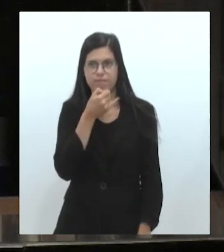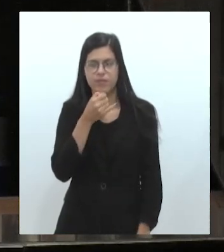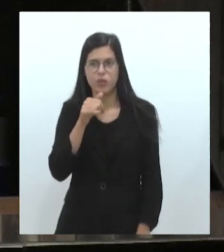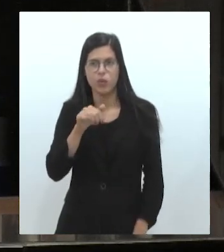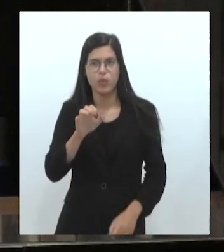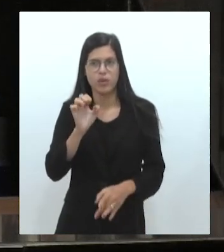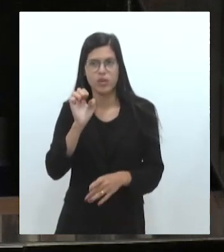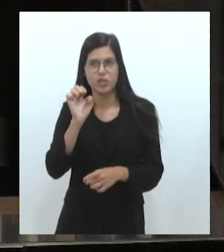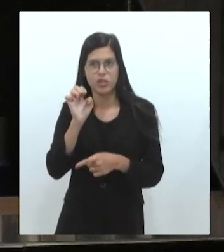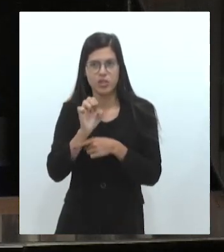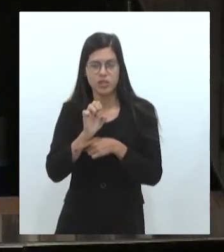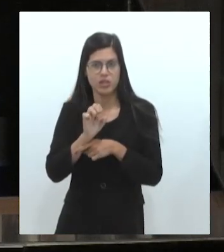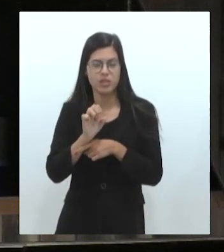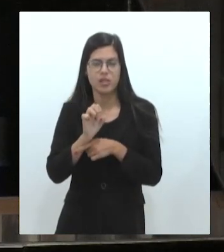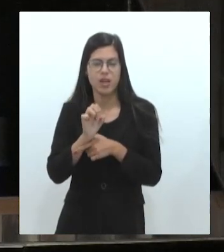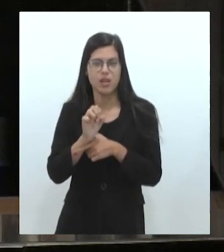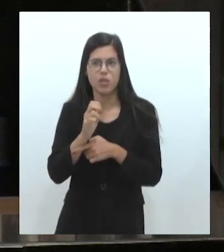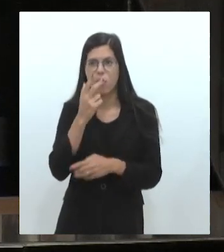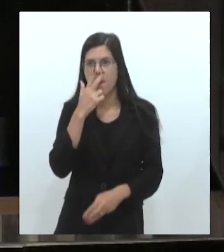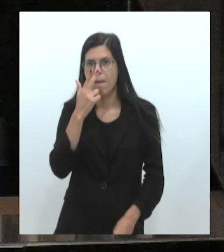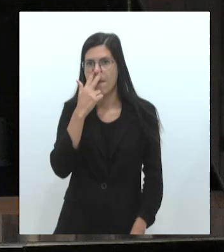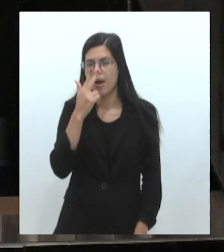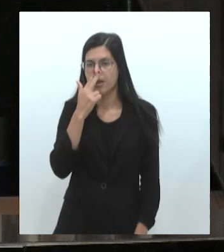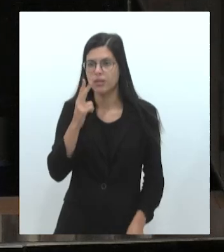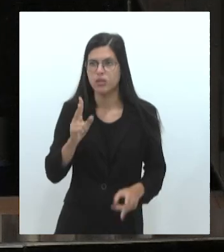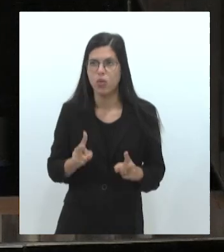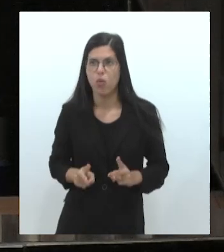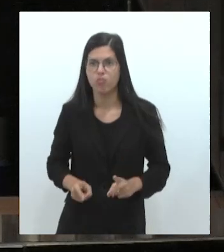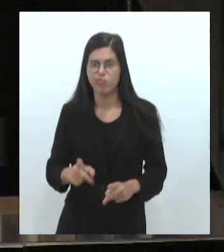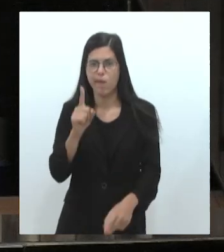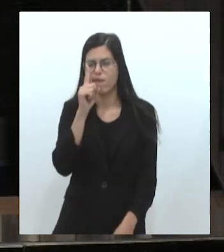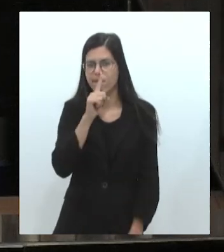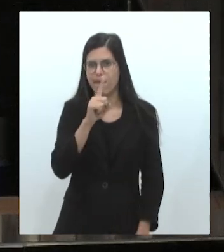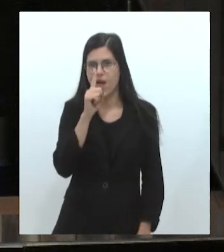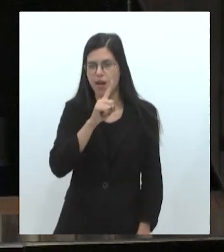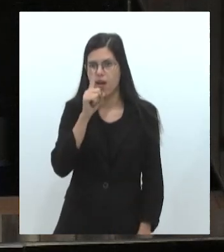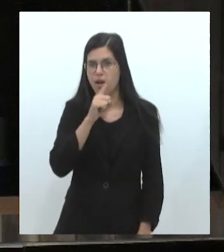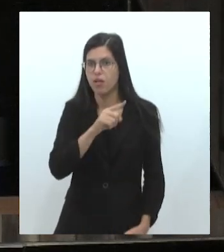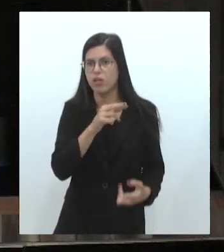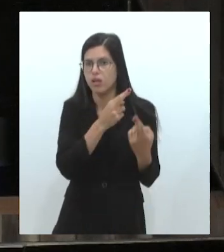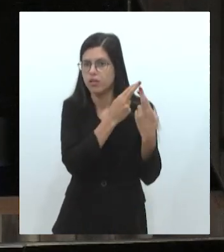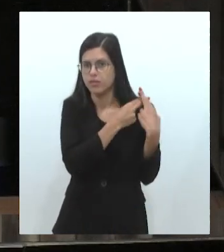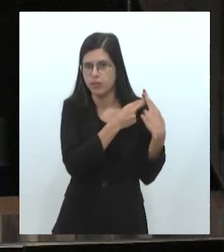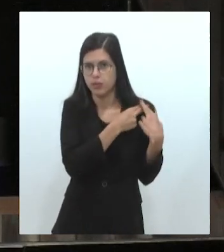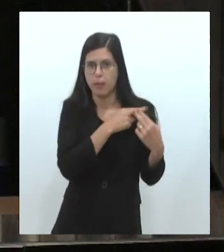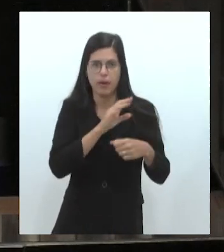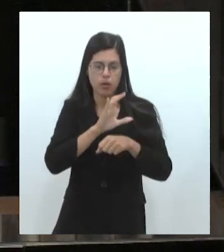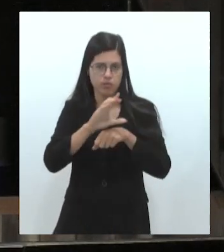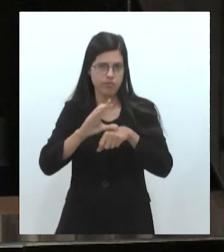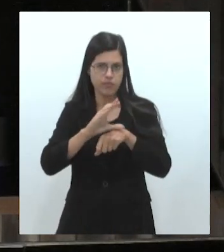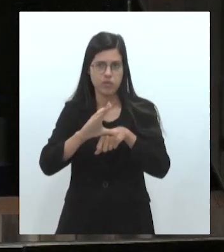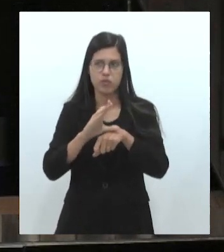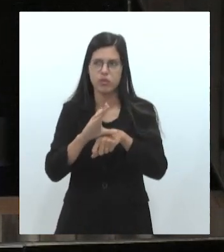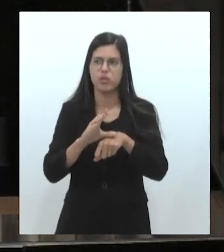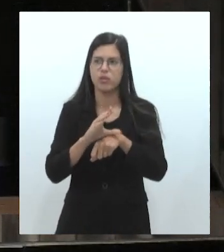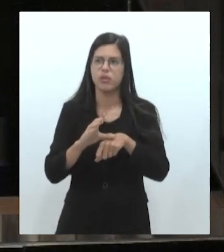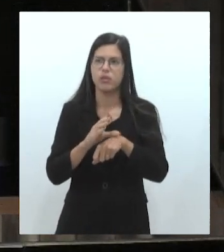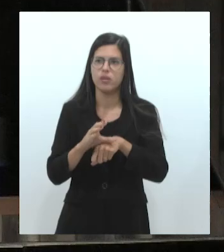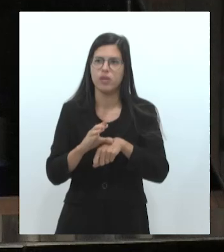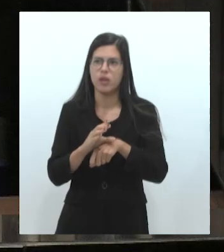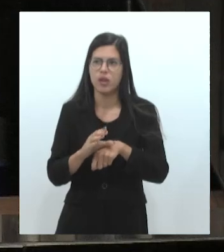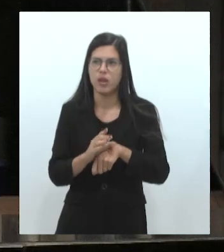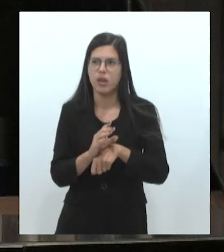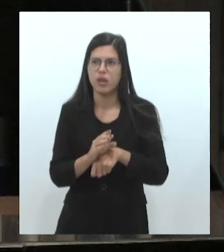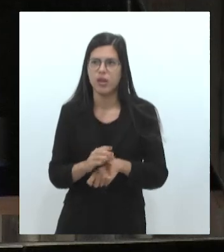Estado sistematicamente segue falhando nas suas obrigações constitucionais em desarticular